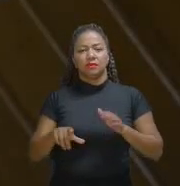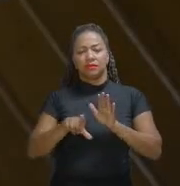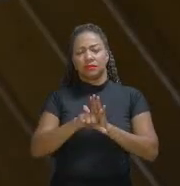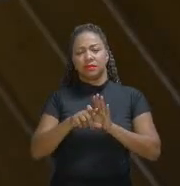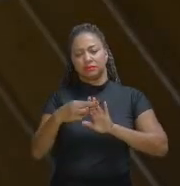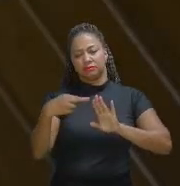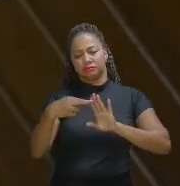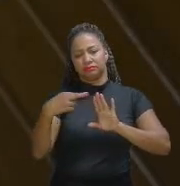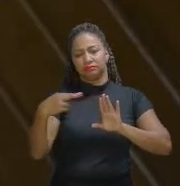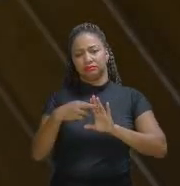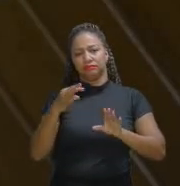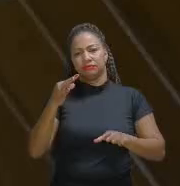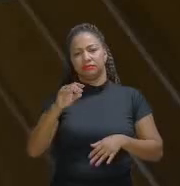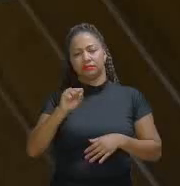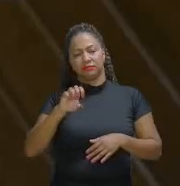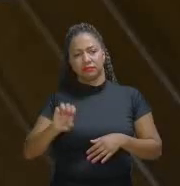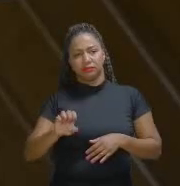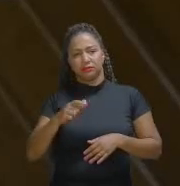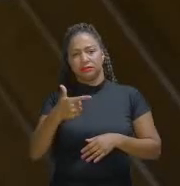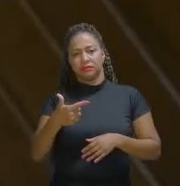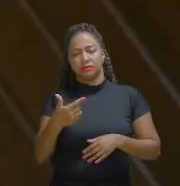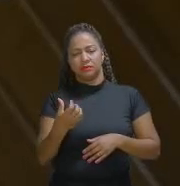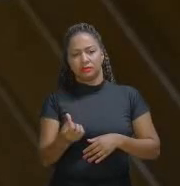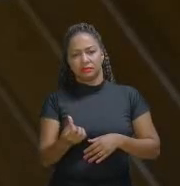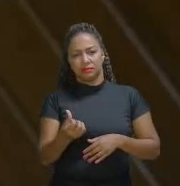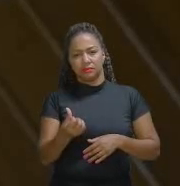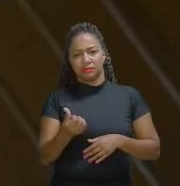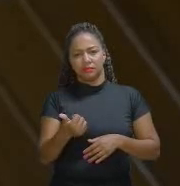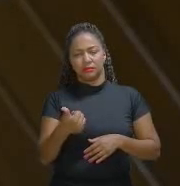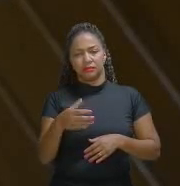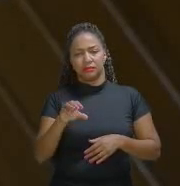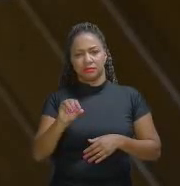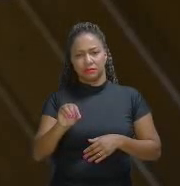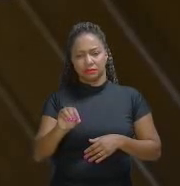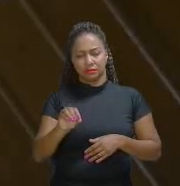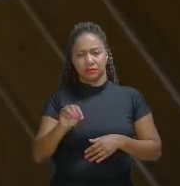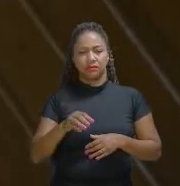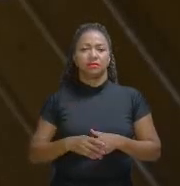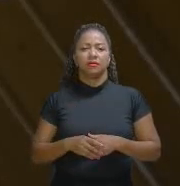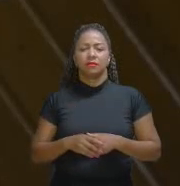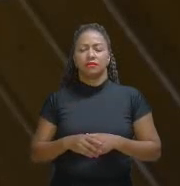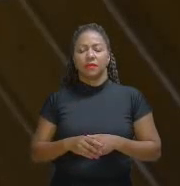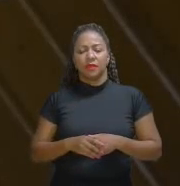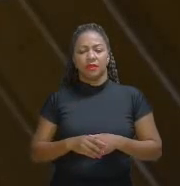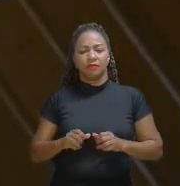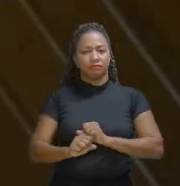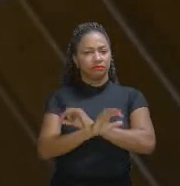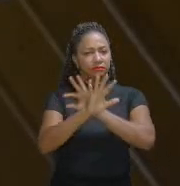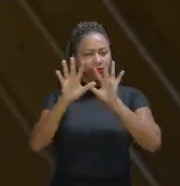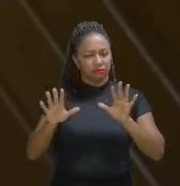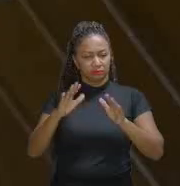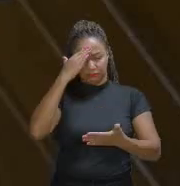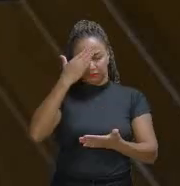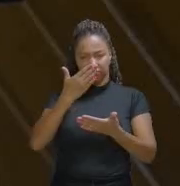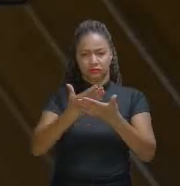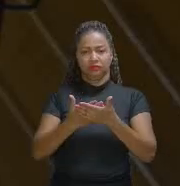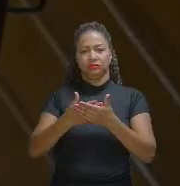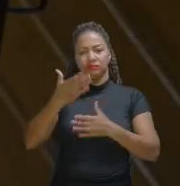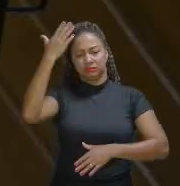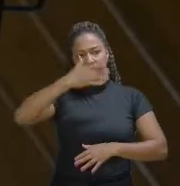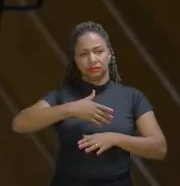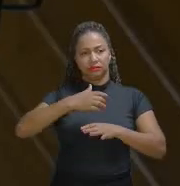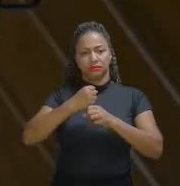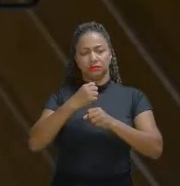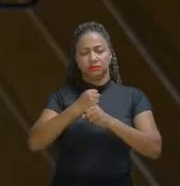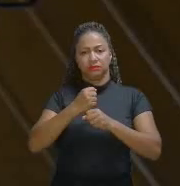traz toga preta resolução na barra TSE inferior, 16 e 3, 23607, 4, 2, por 2005. comprometer a transparência 38ª e sessão a judiciária confiabilidade da ordinária do prestação de TRP, contas.